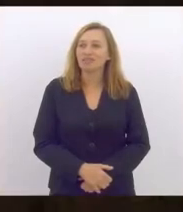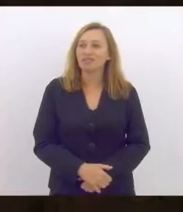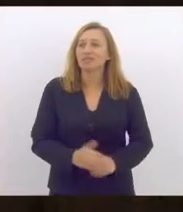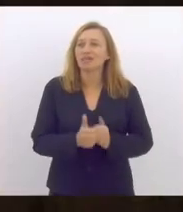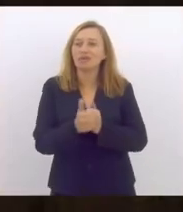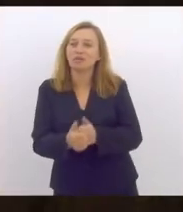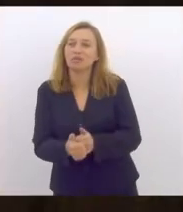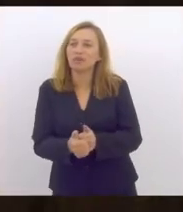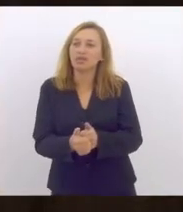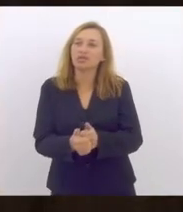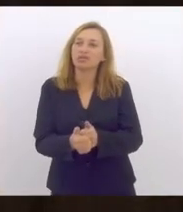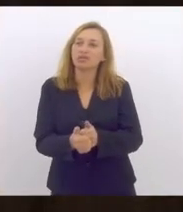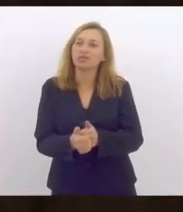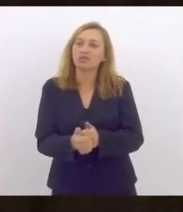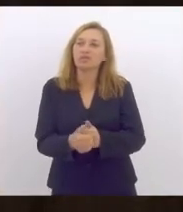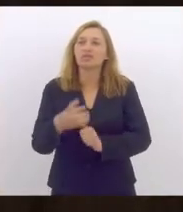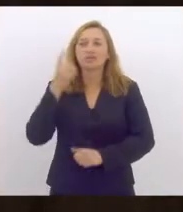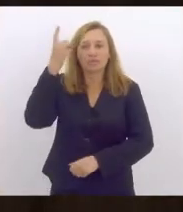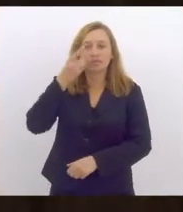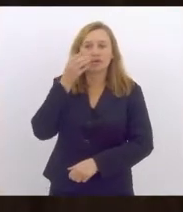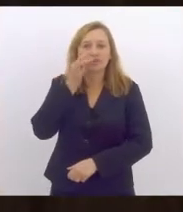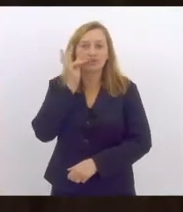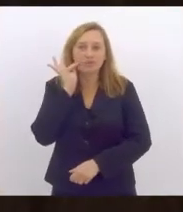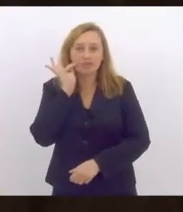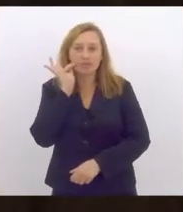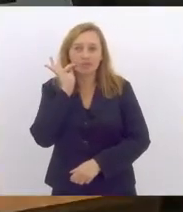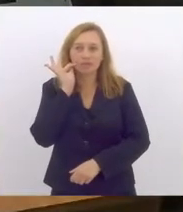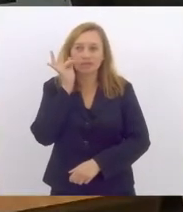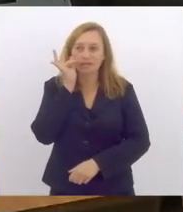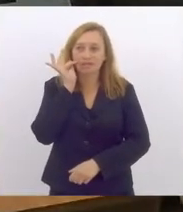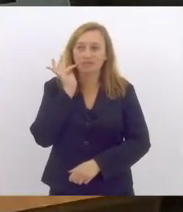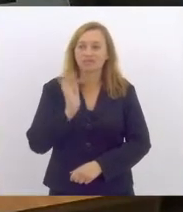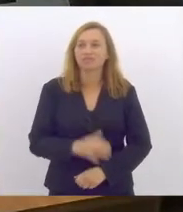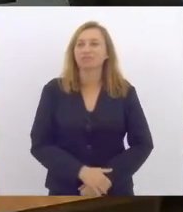Acompanha o parecer do deputado Flávio Serafino.